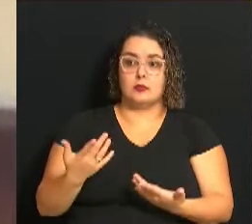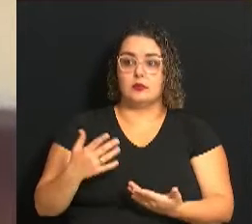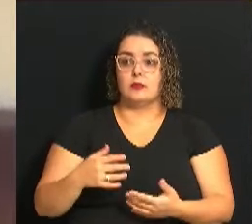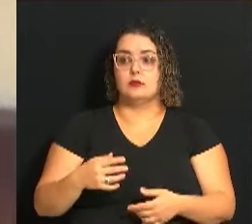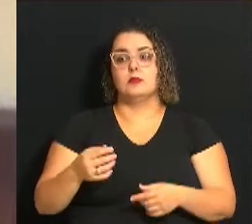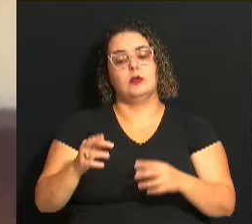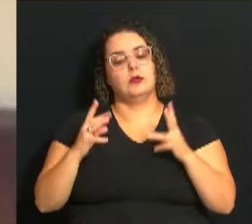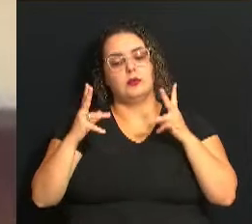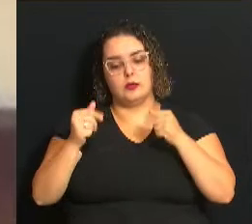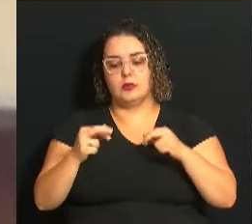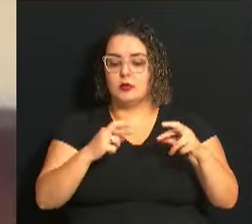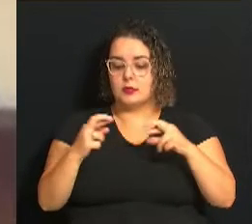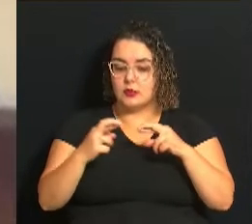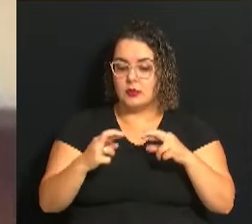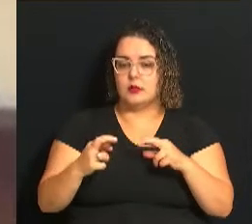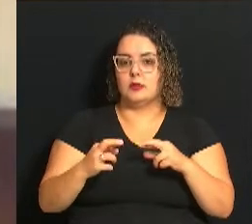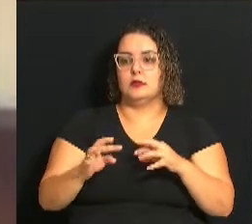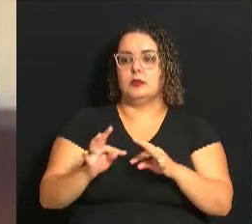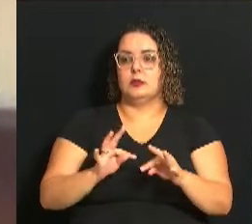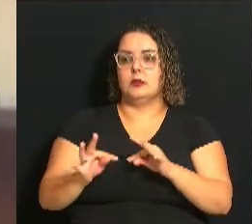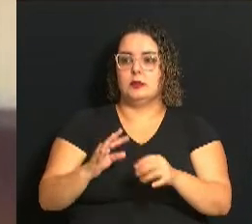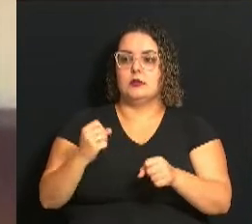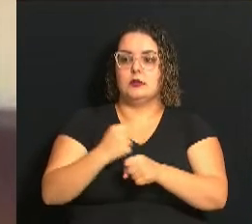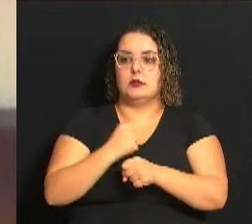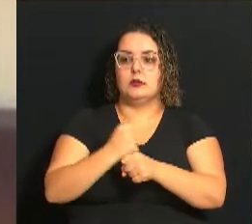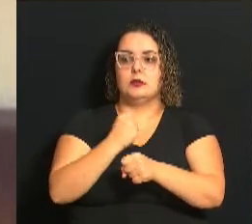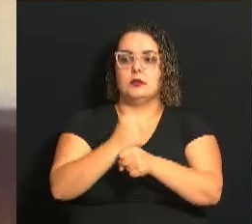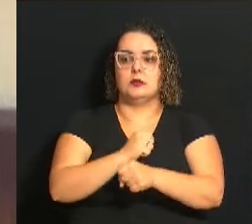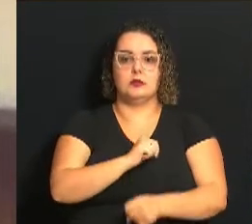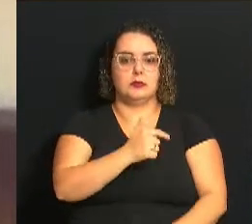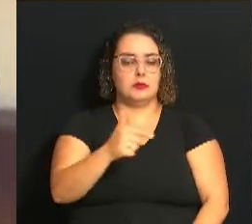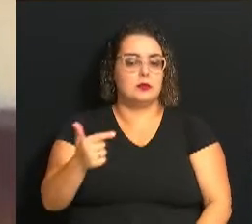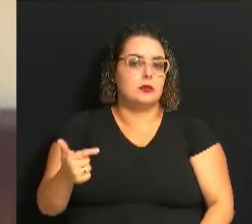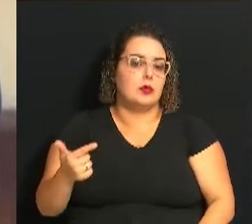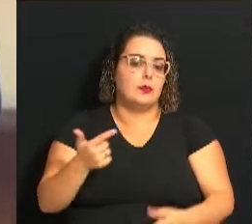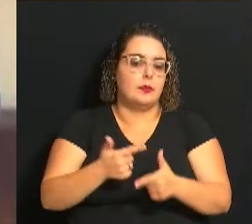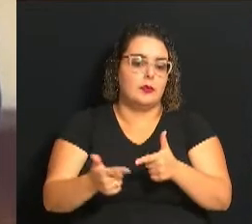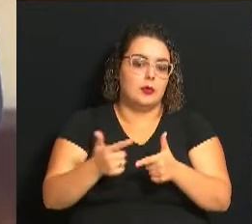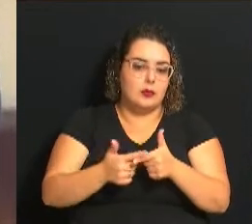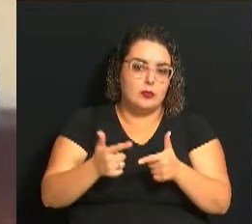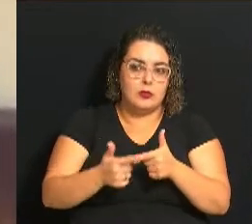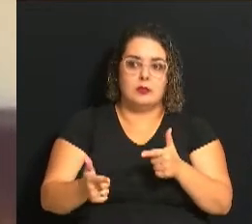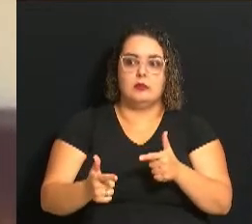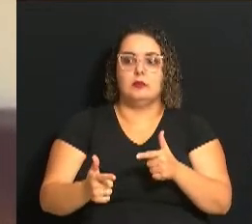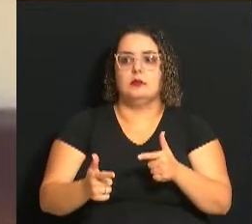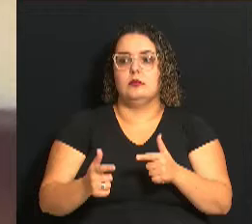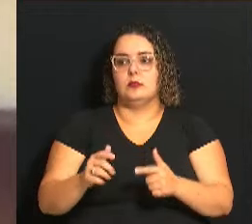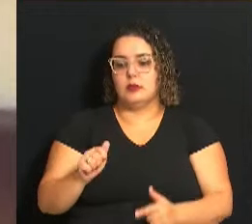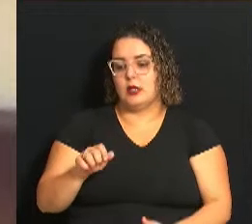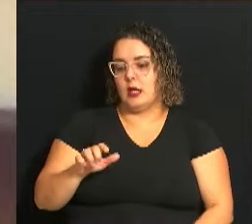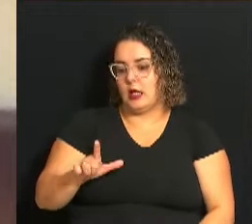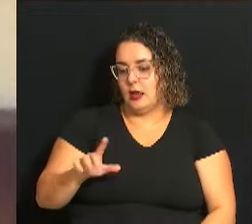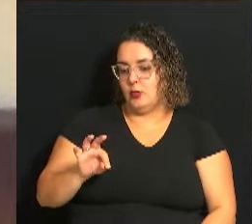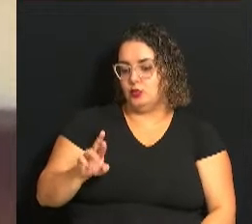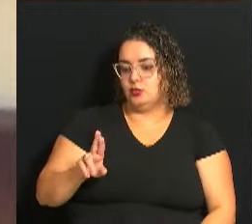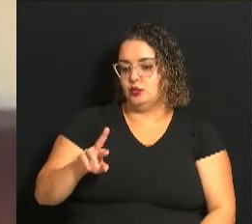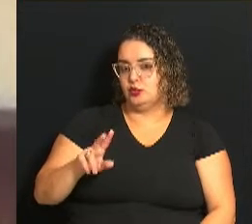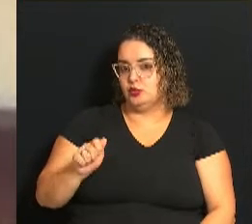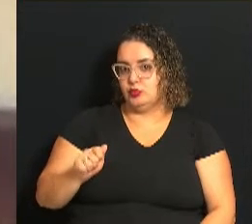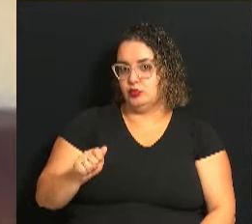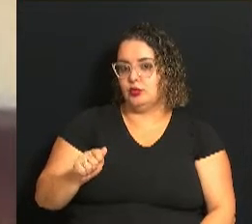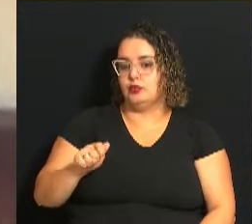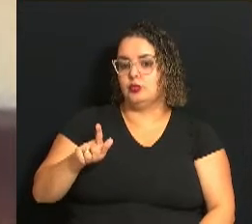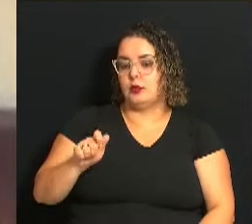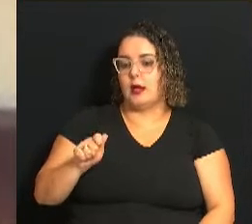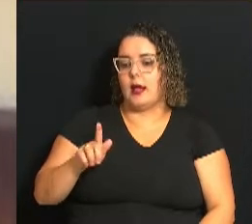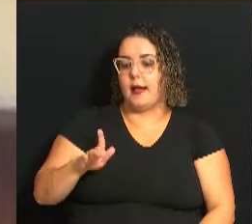análise técnica da construção, ver se não havia mais nenhum tipo de conflito em relação à questão da altura do gabarito, da ocupação daquele terreno sobre